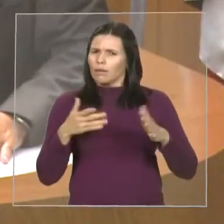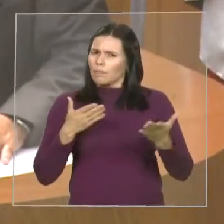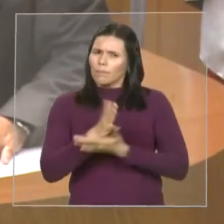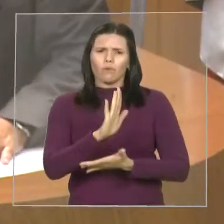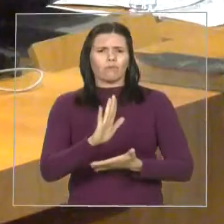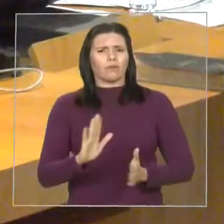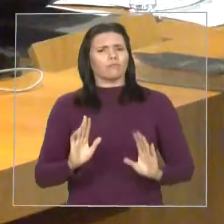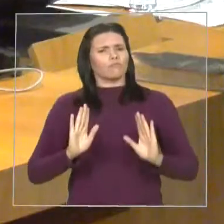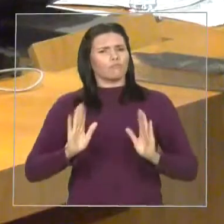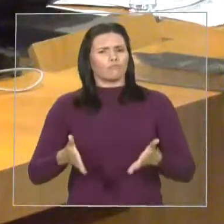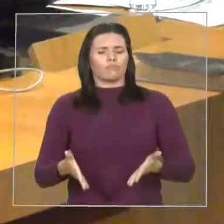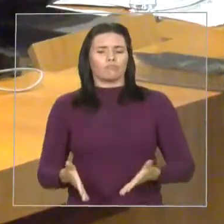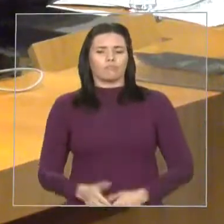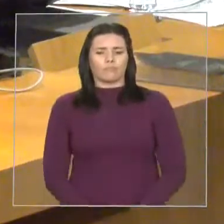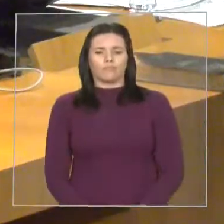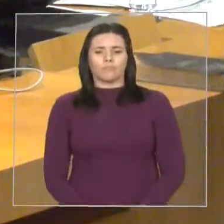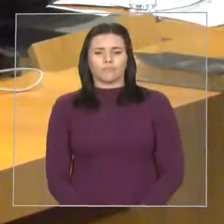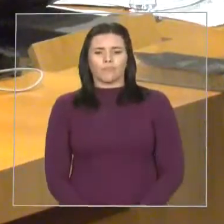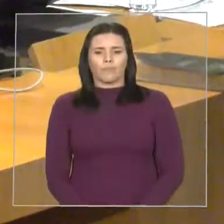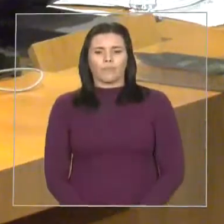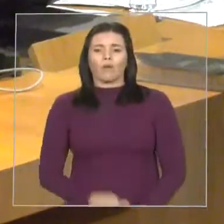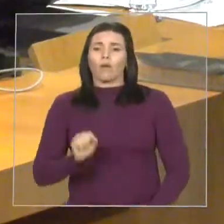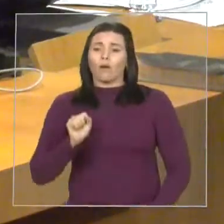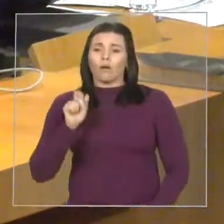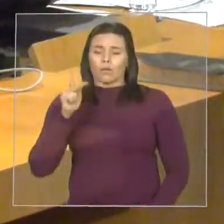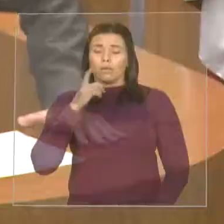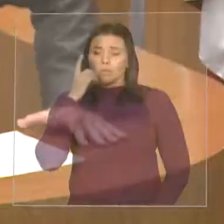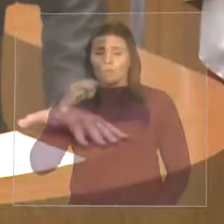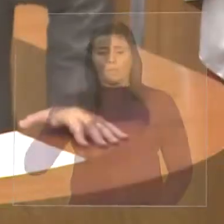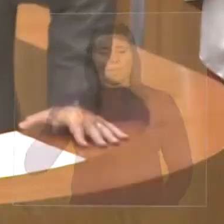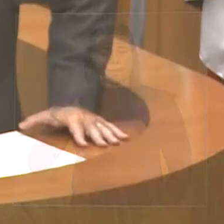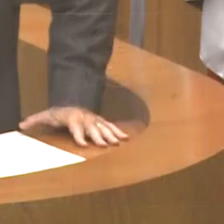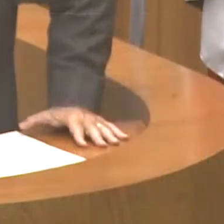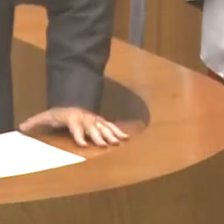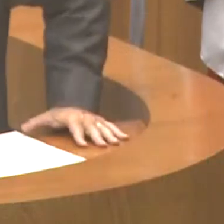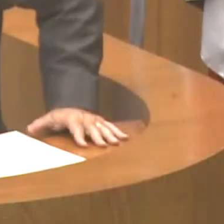que conclua. Já passou 1 minuto e 15 do seu tempo. Presidente, eu agradeço a